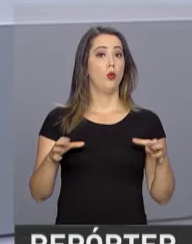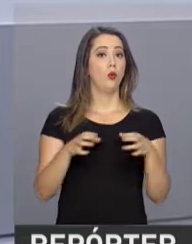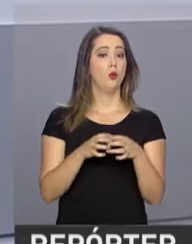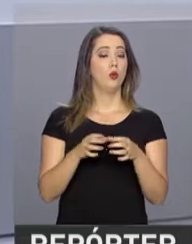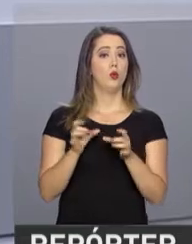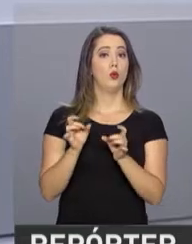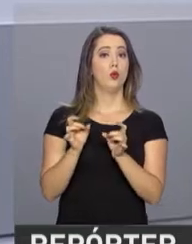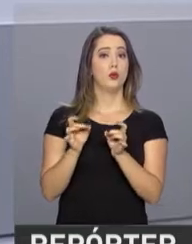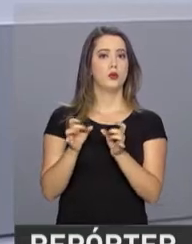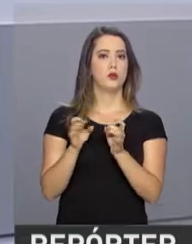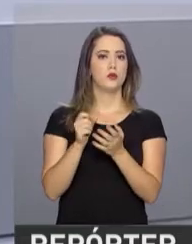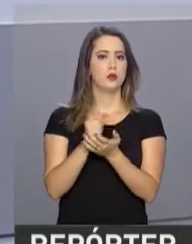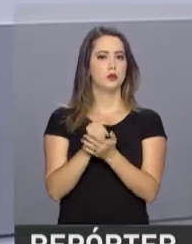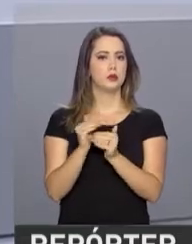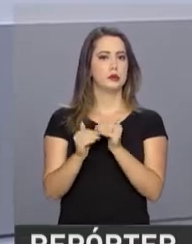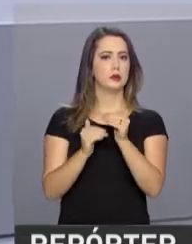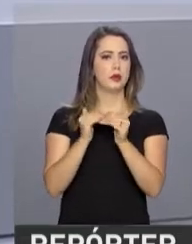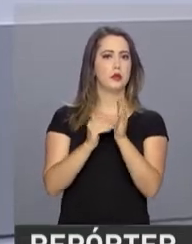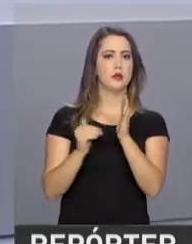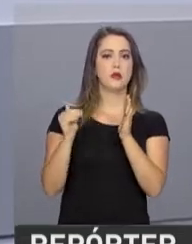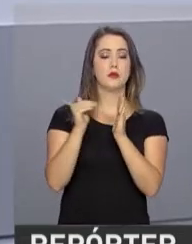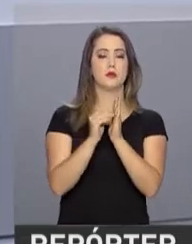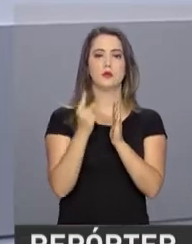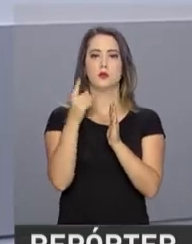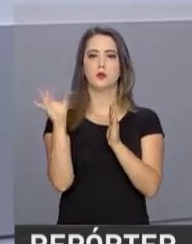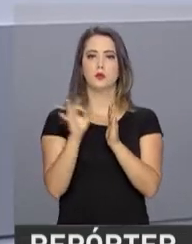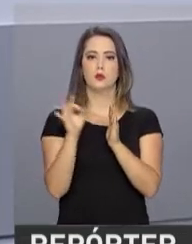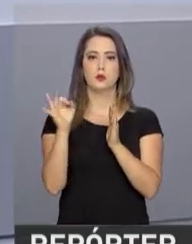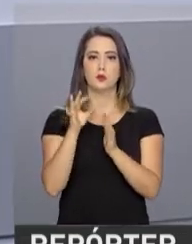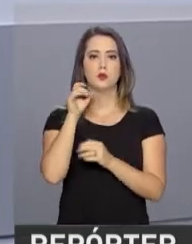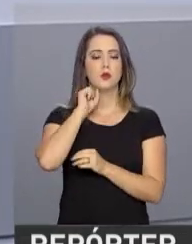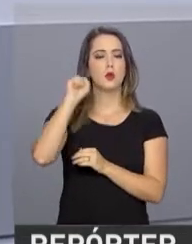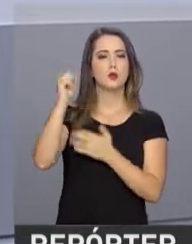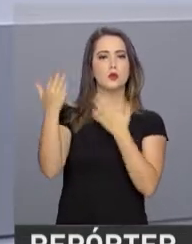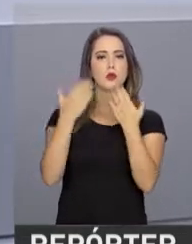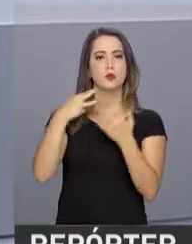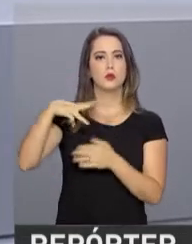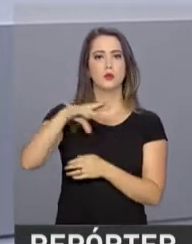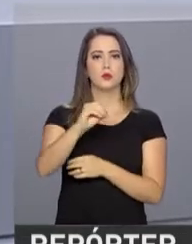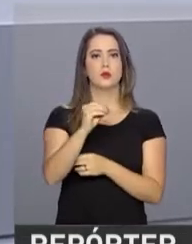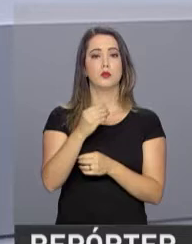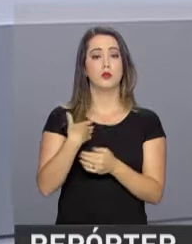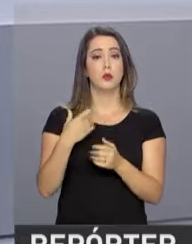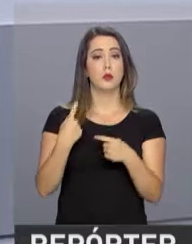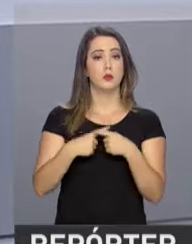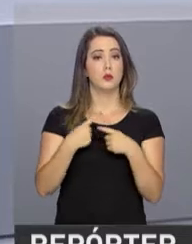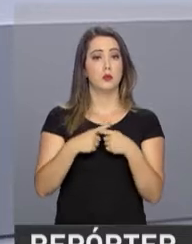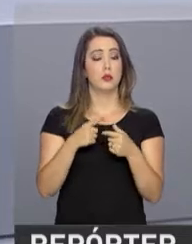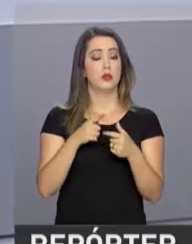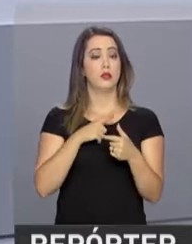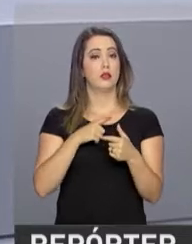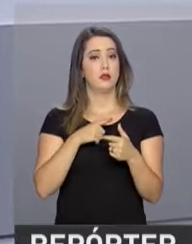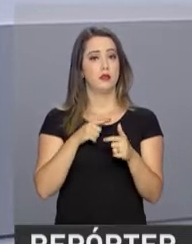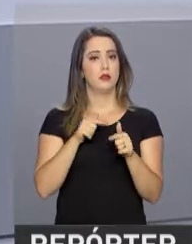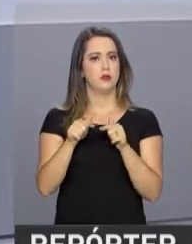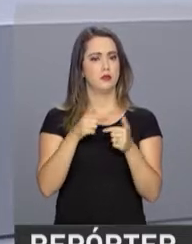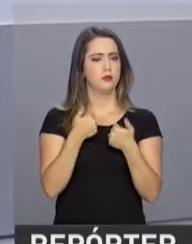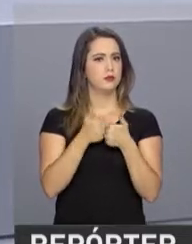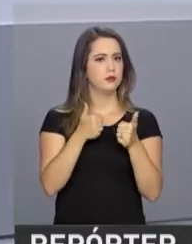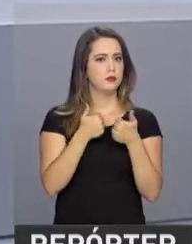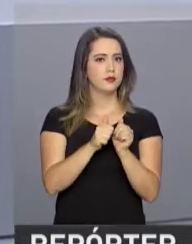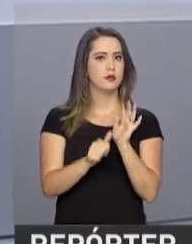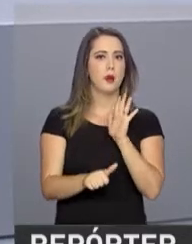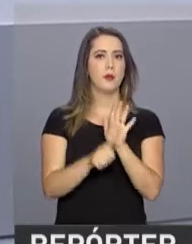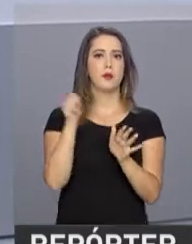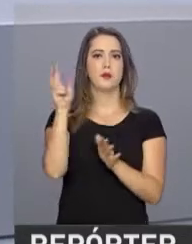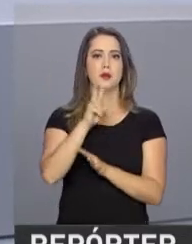de serviços cresceu 1% em abril na comparação com março puxado pela atividade dos transportes é a primeira alta